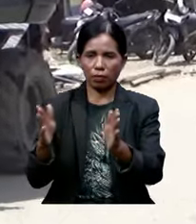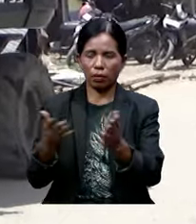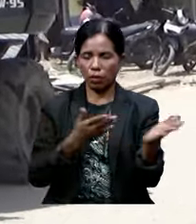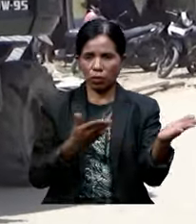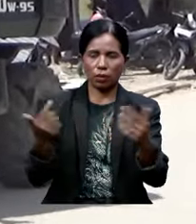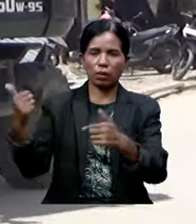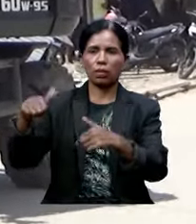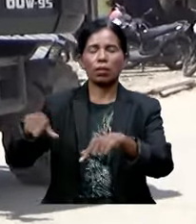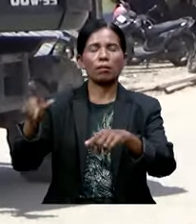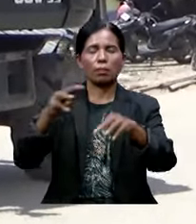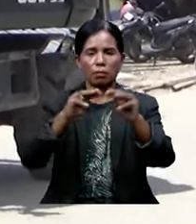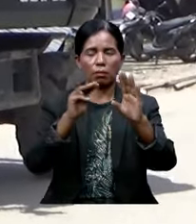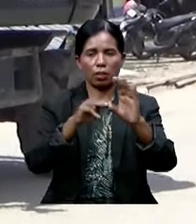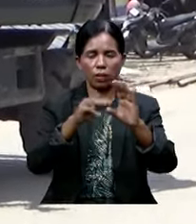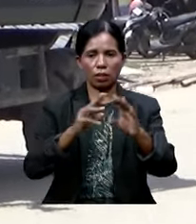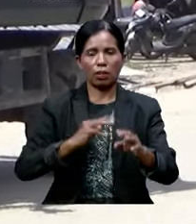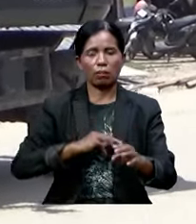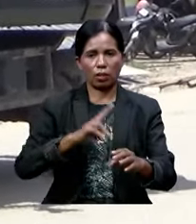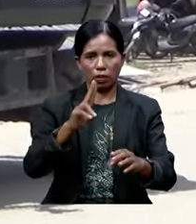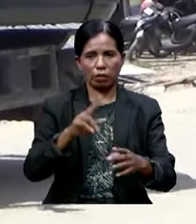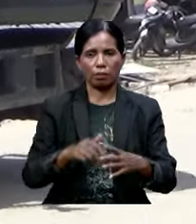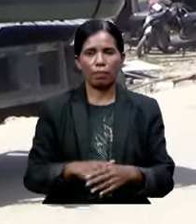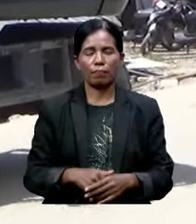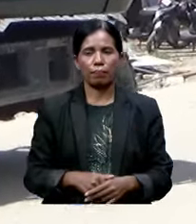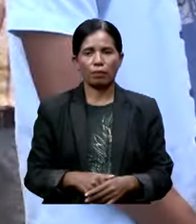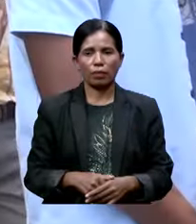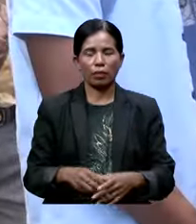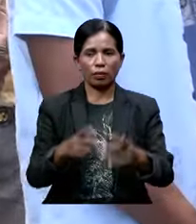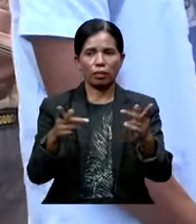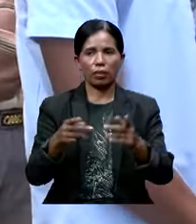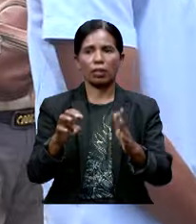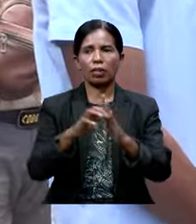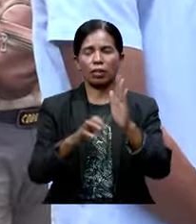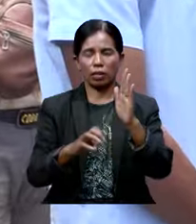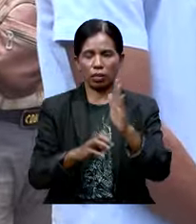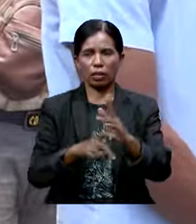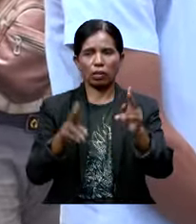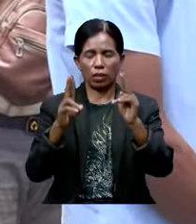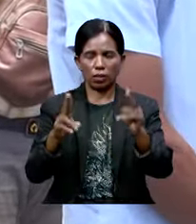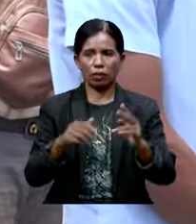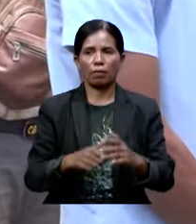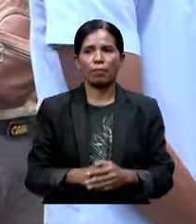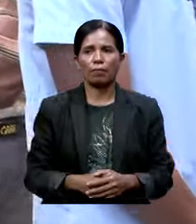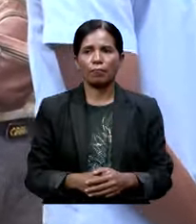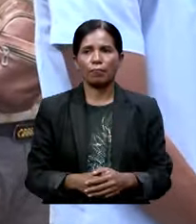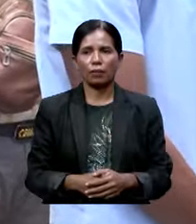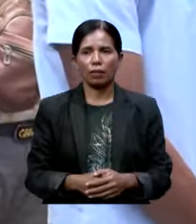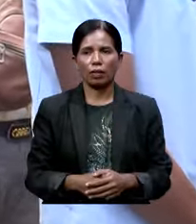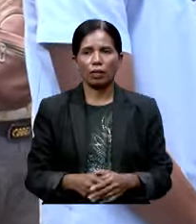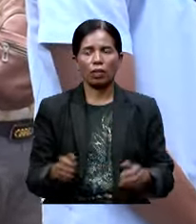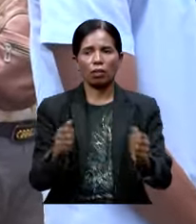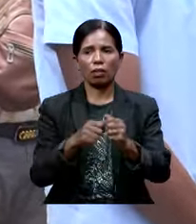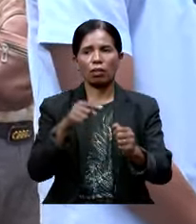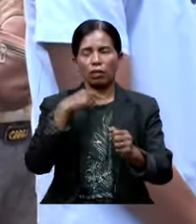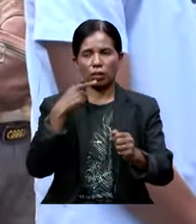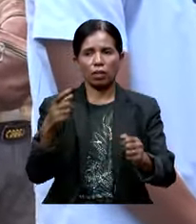para mercado marleuana. Lançamos restado, mas sem resolver o batar nainga, que do canco nainga,